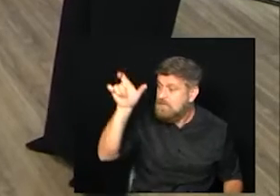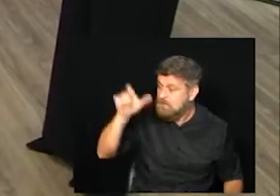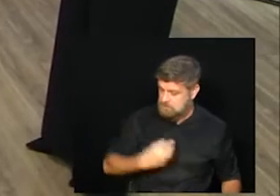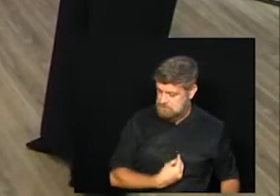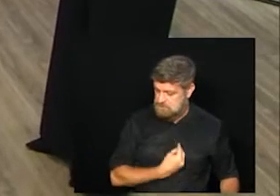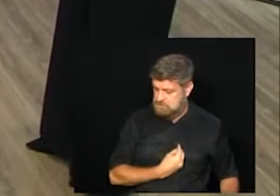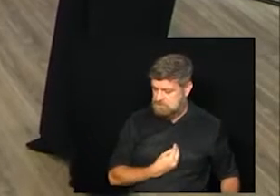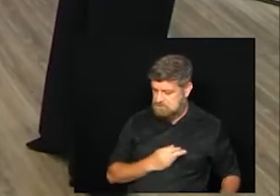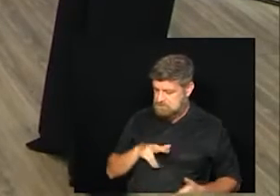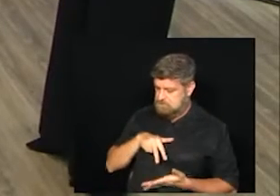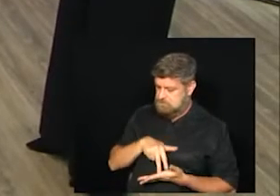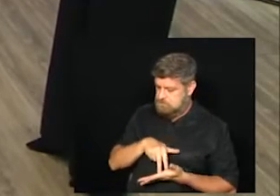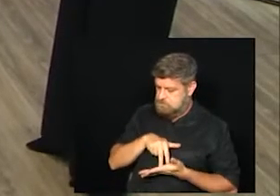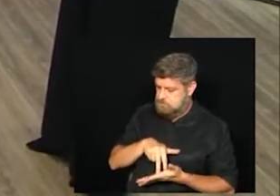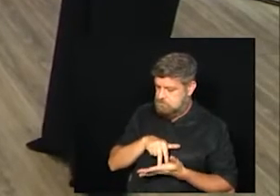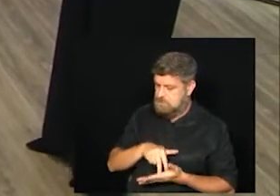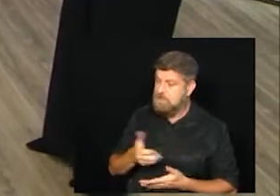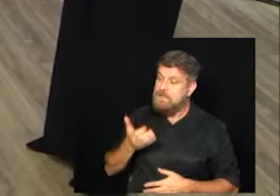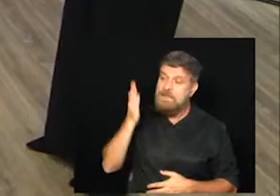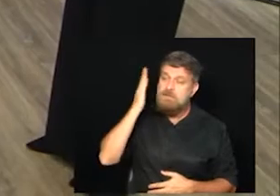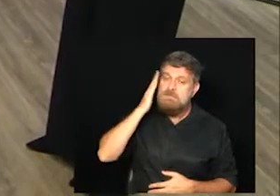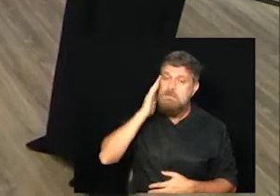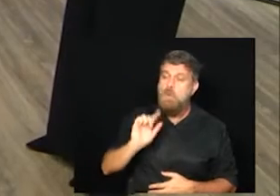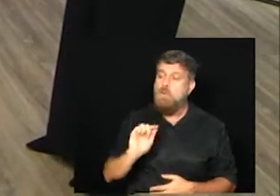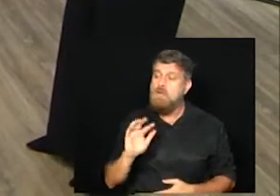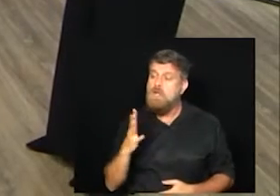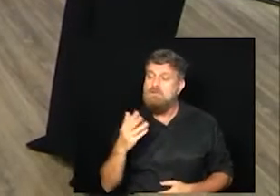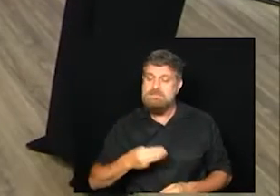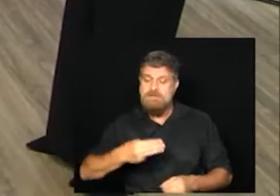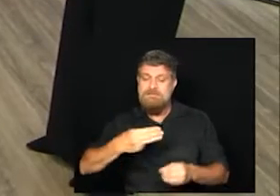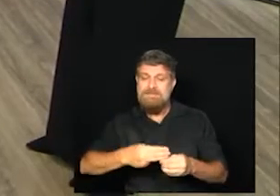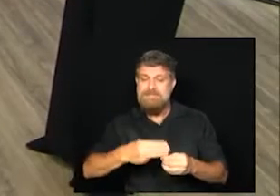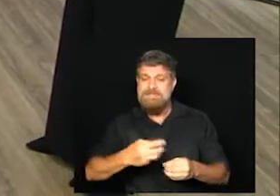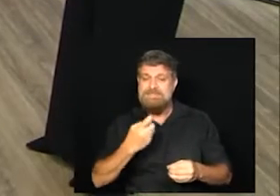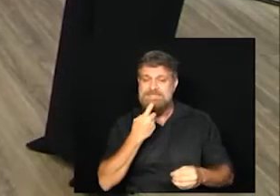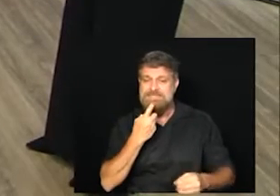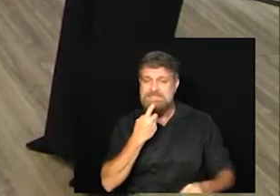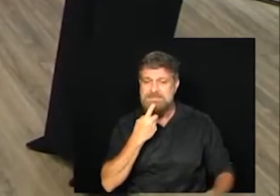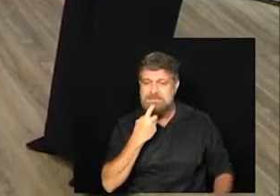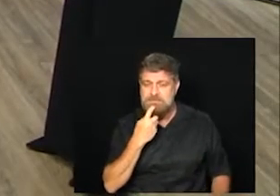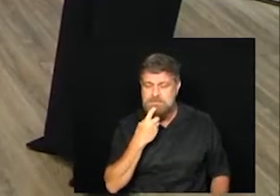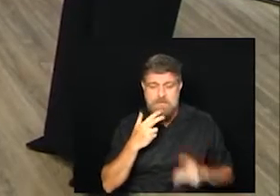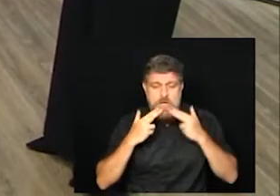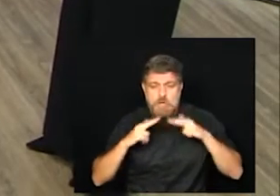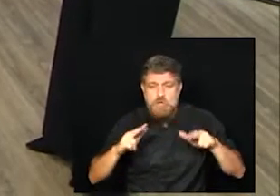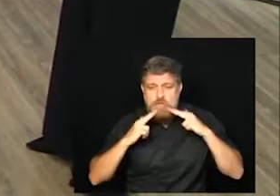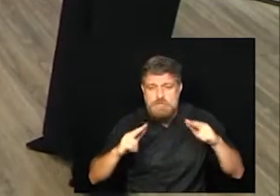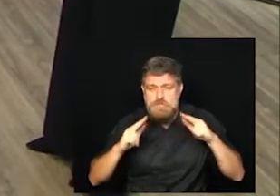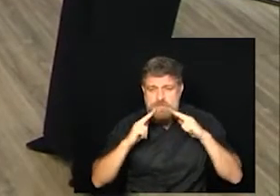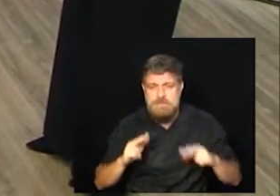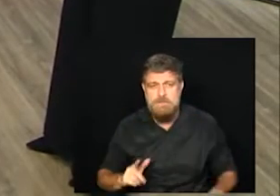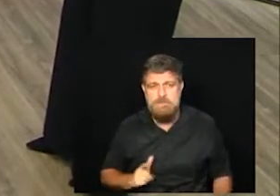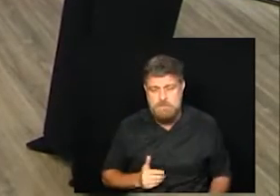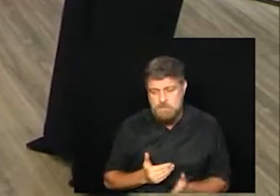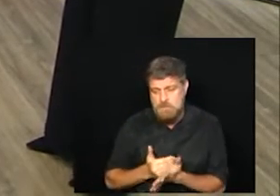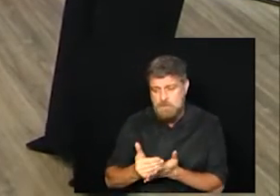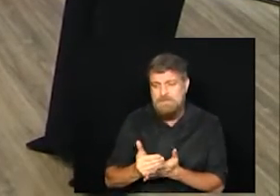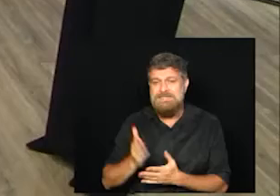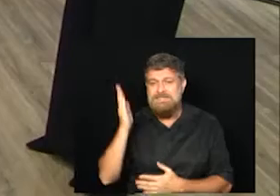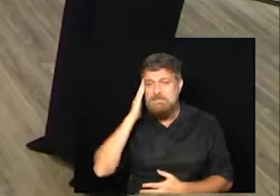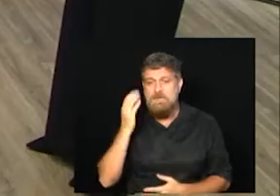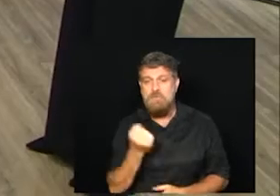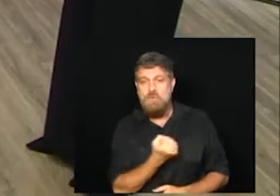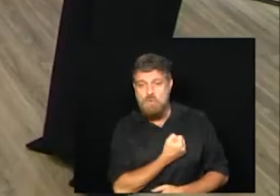presença aqui nos nossos estúdios para nós falarmos das notícias da metrópole de Campinas. A gente começa com aquela